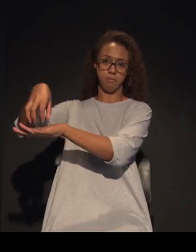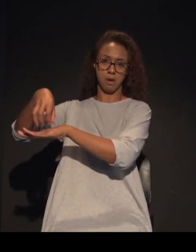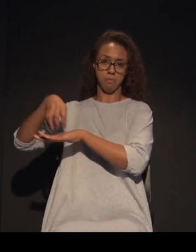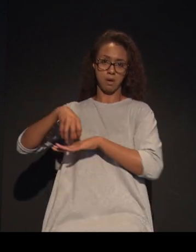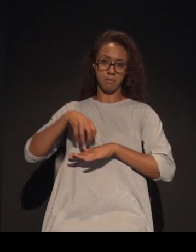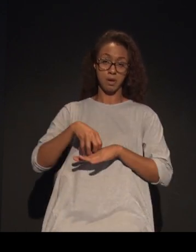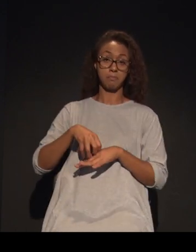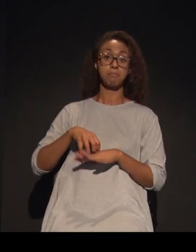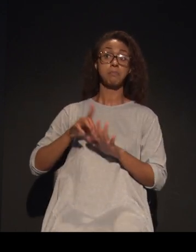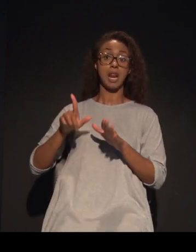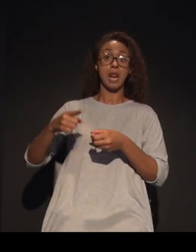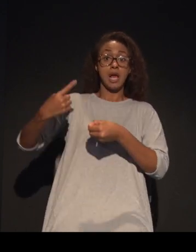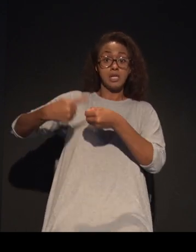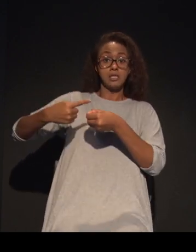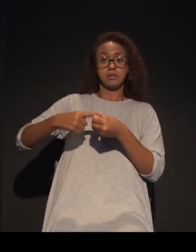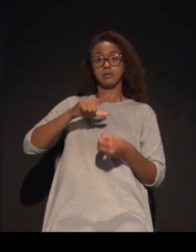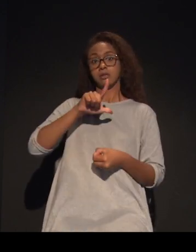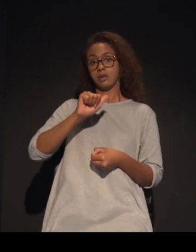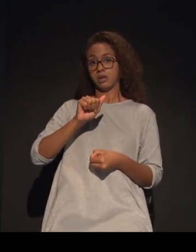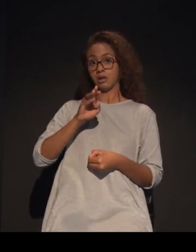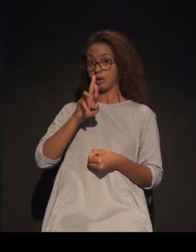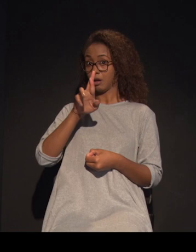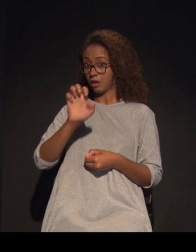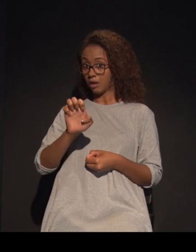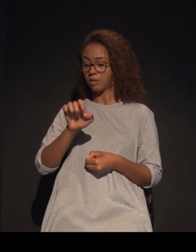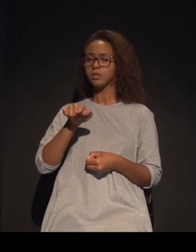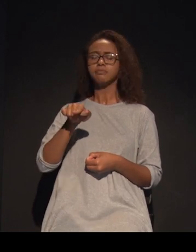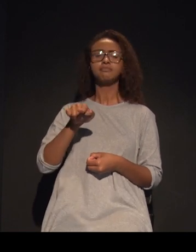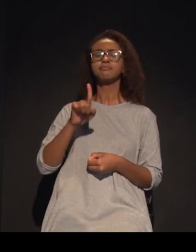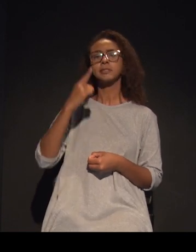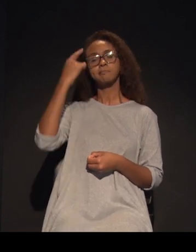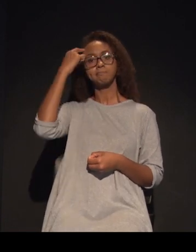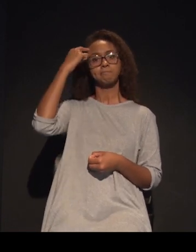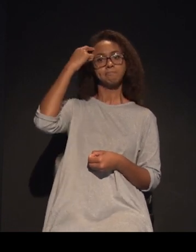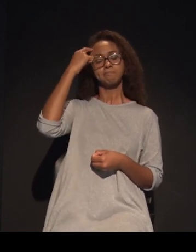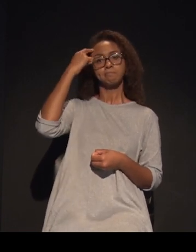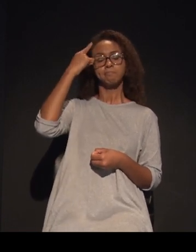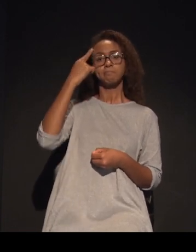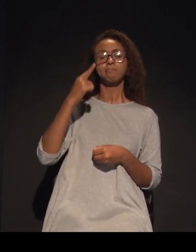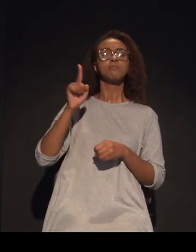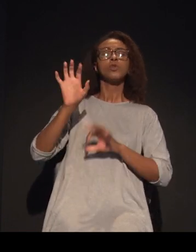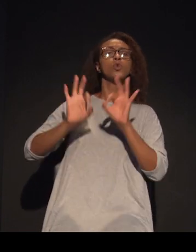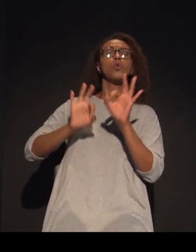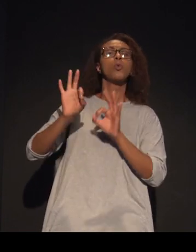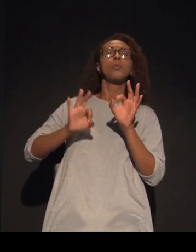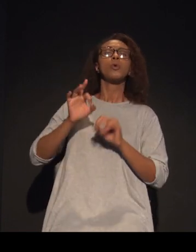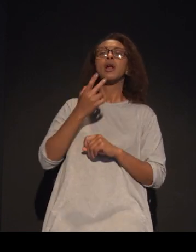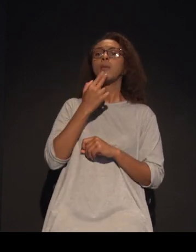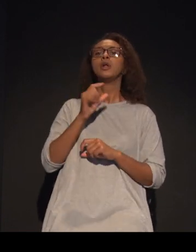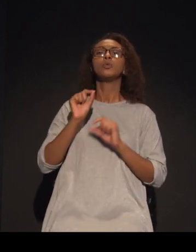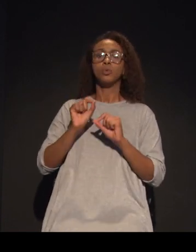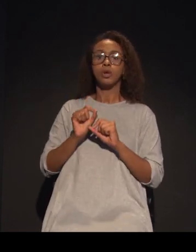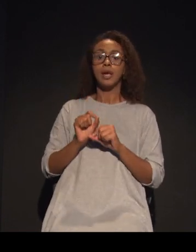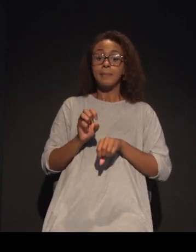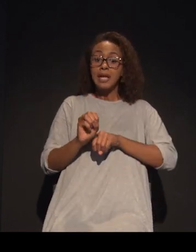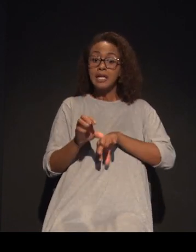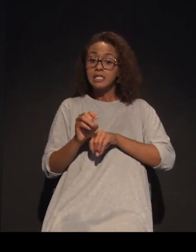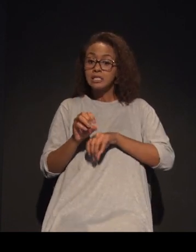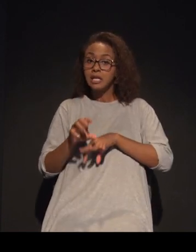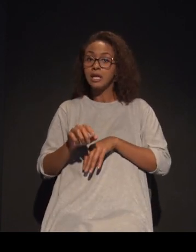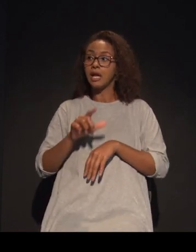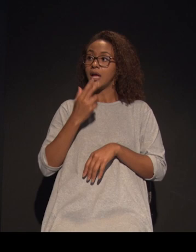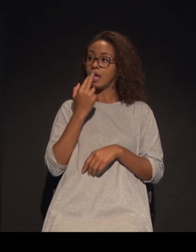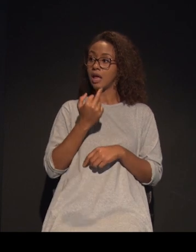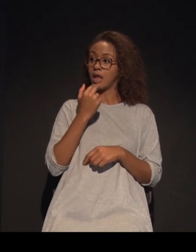cidade de lábrea idealizou o programa sobre língua que o ensino da língua palmaria por